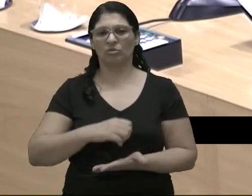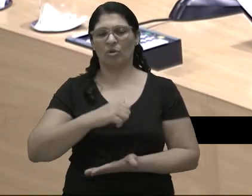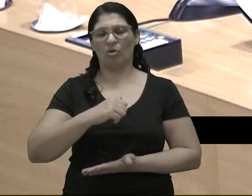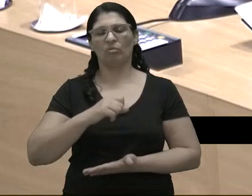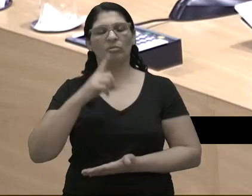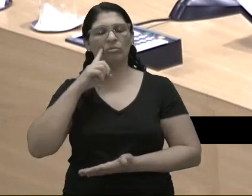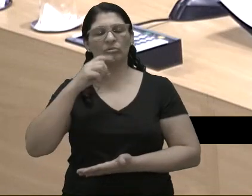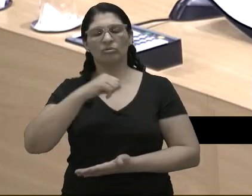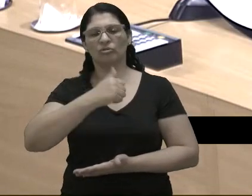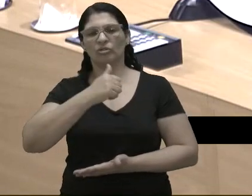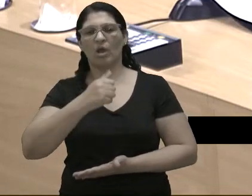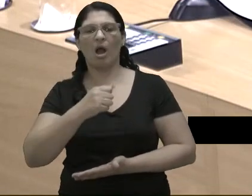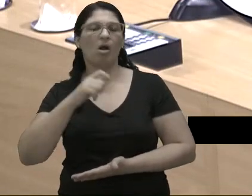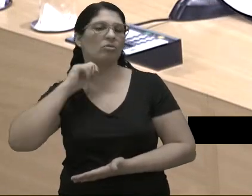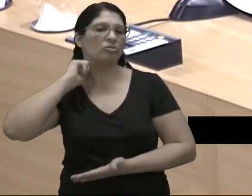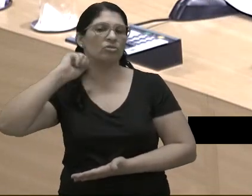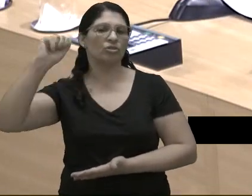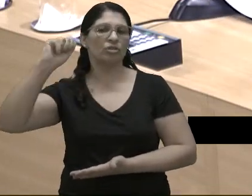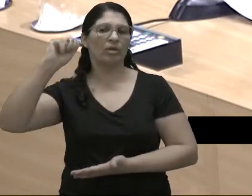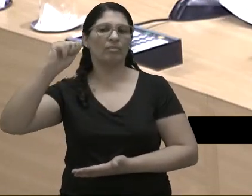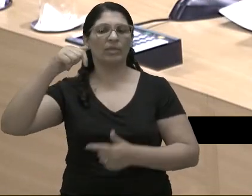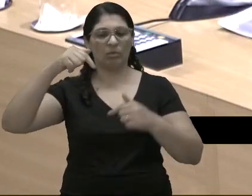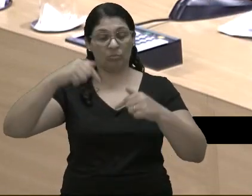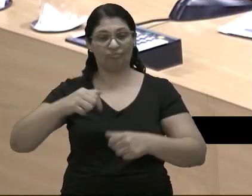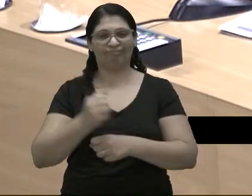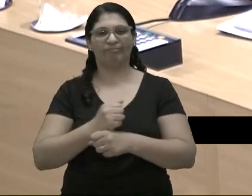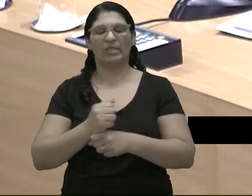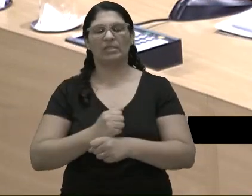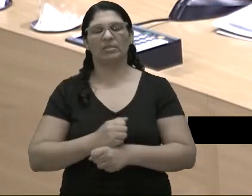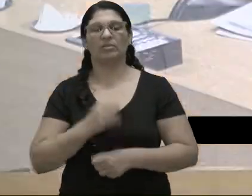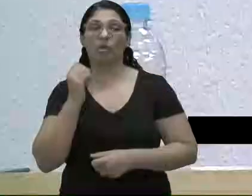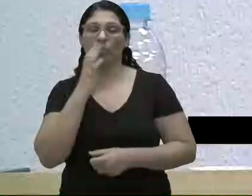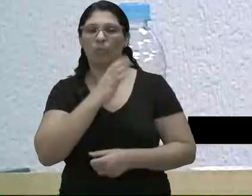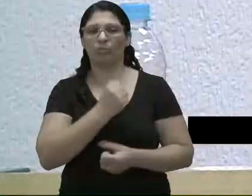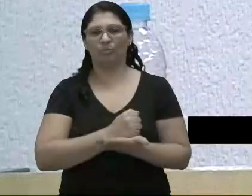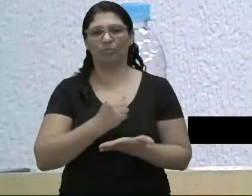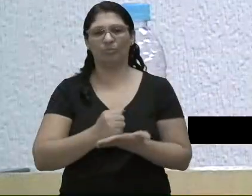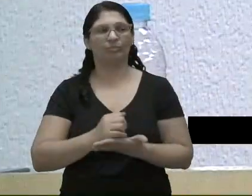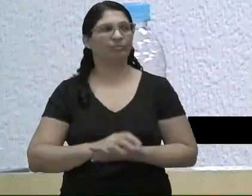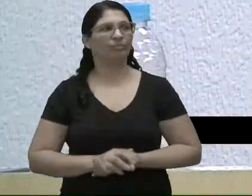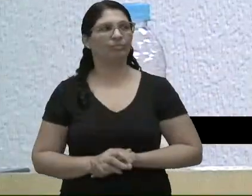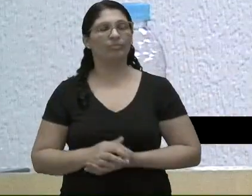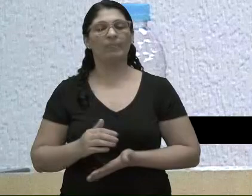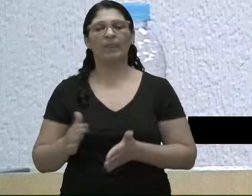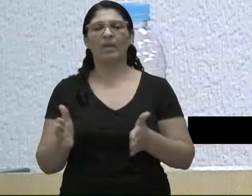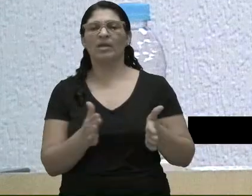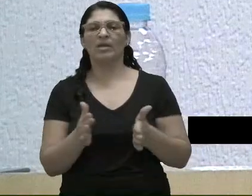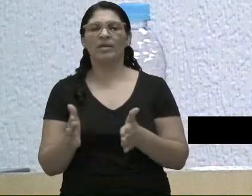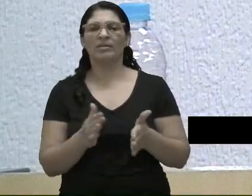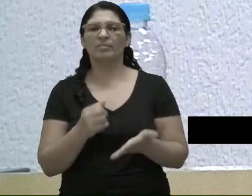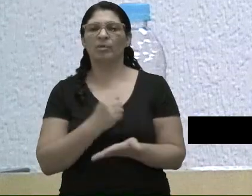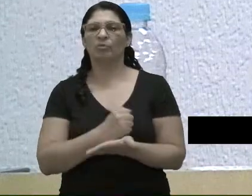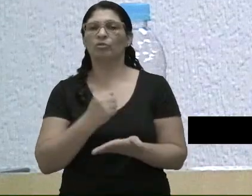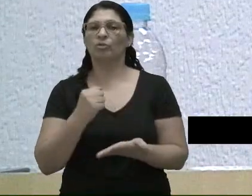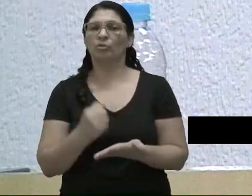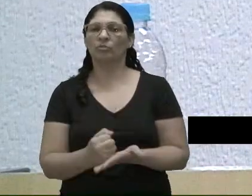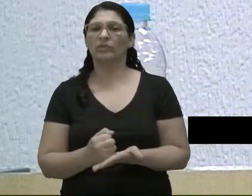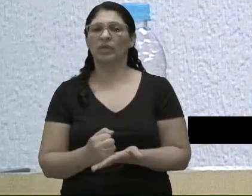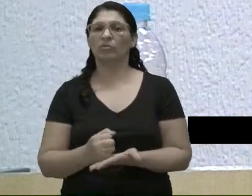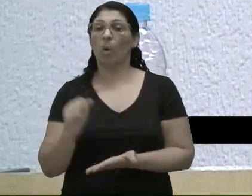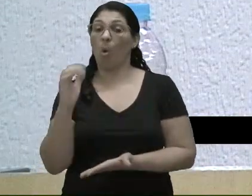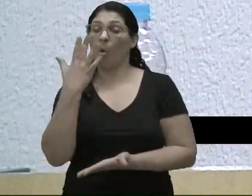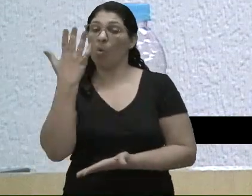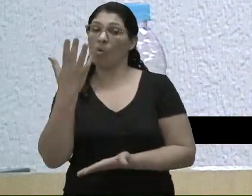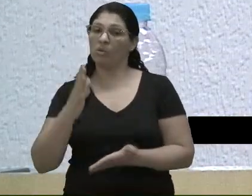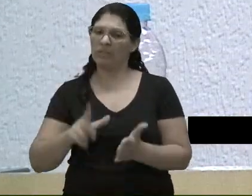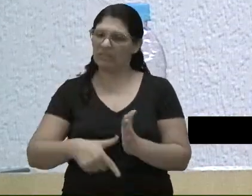11/4/2023. Então, é um contrato mais recente. Perfeito. E nesse período de contrato com essas duas unidades, eram recorrentes os